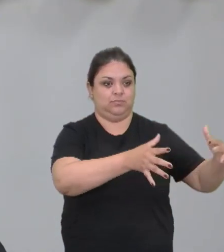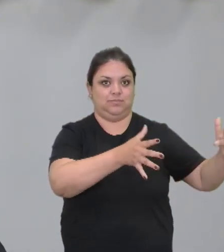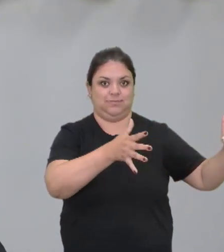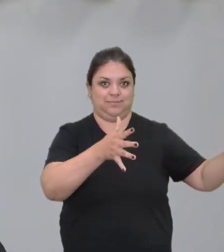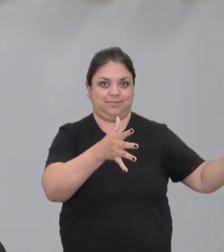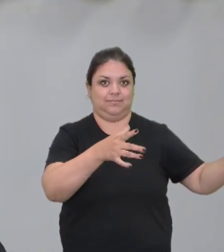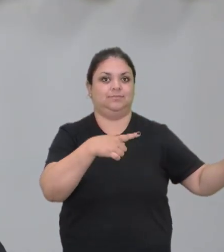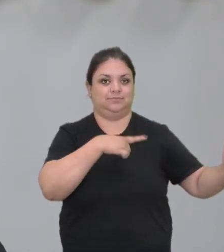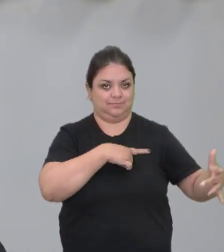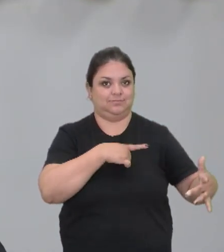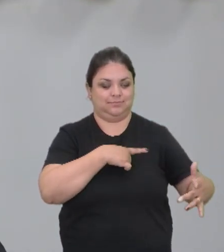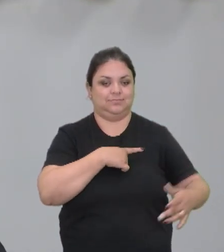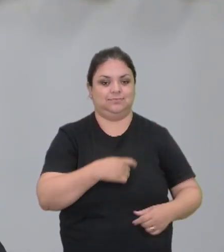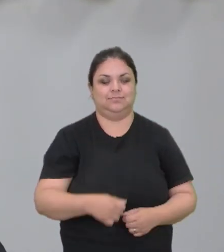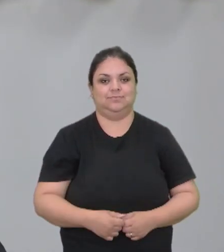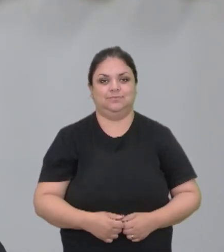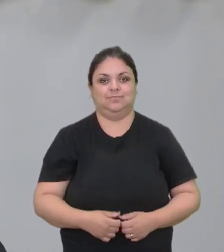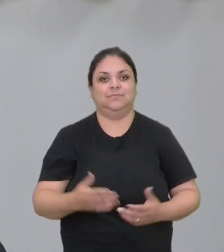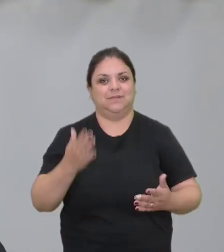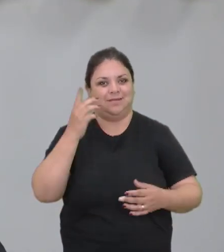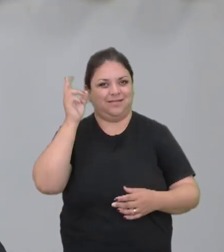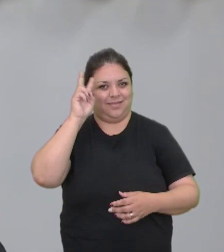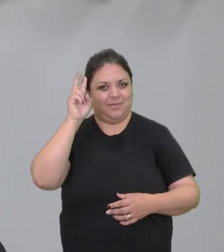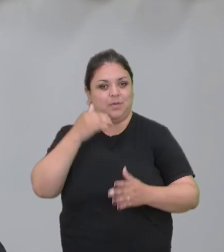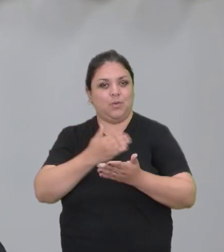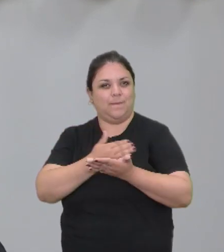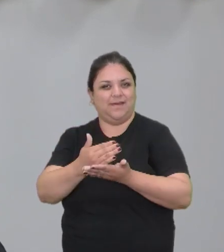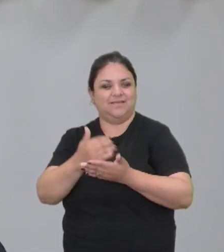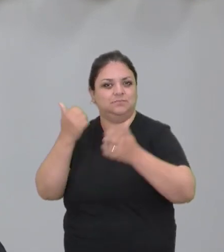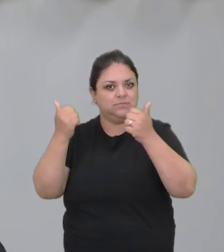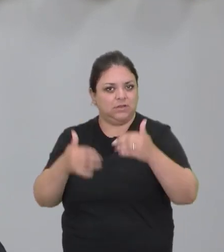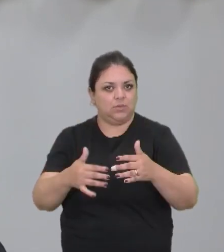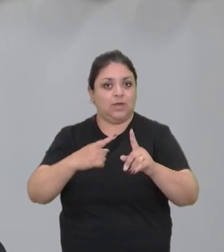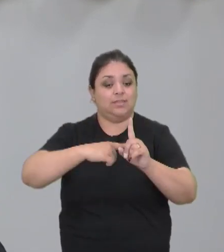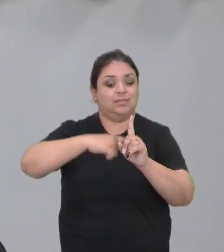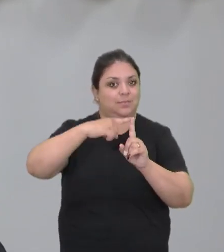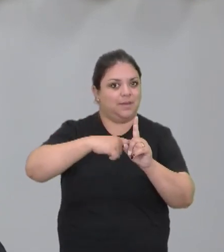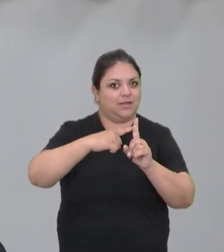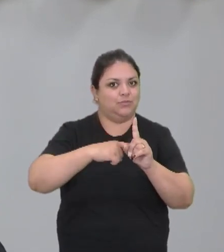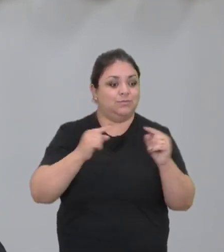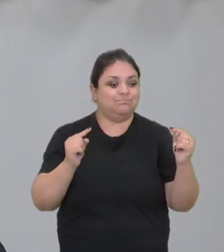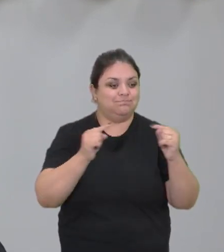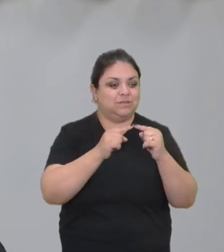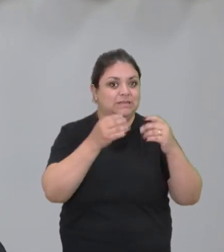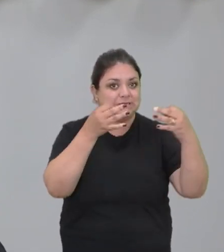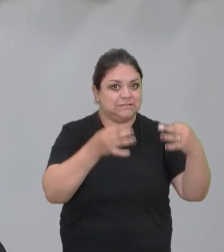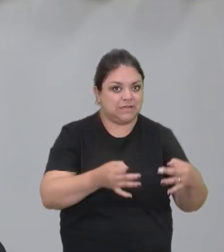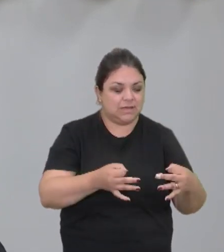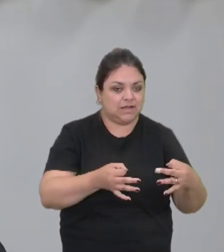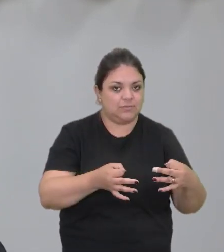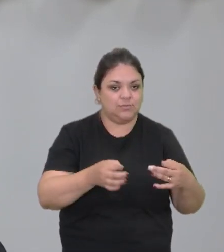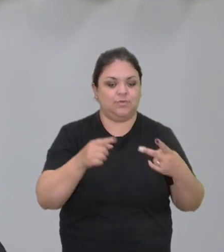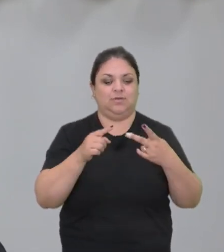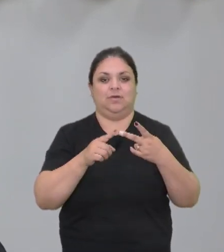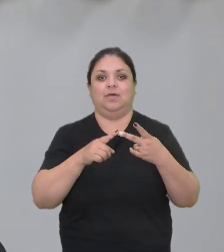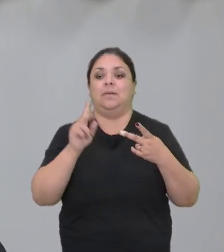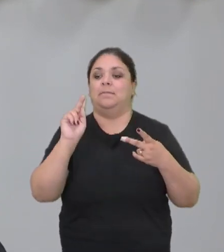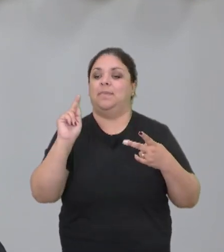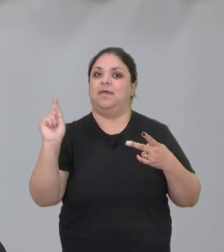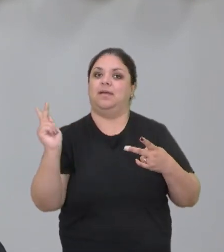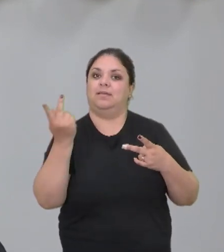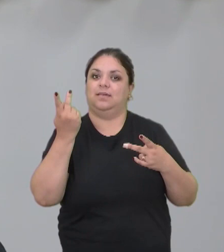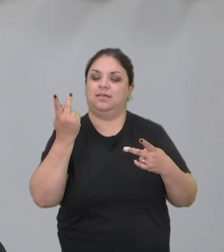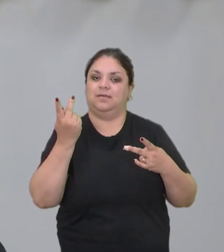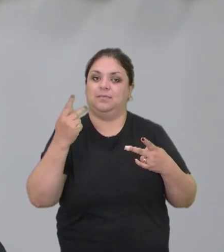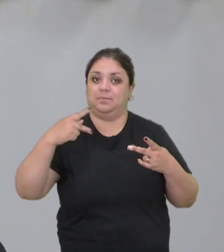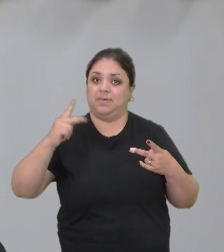condições ideais para compostagem. Então, condições aí, olha, de temperatura e pH, porque isso vai determinar quais